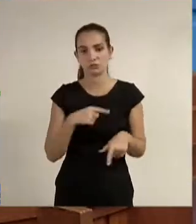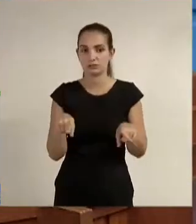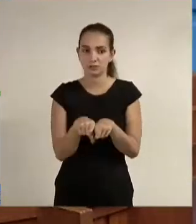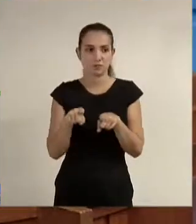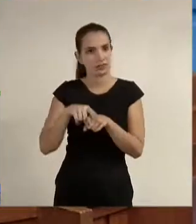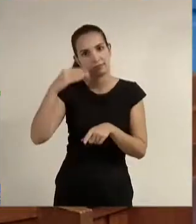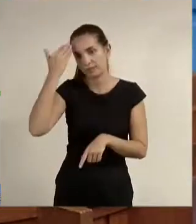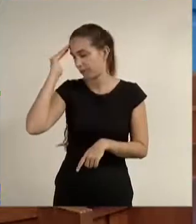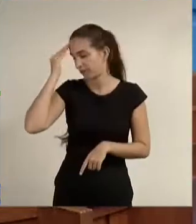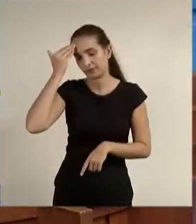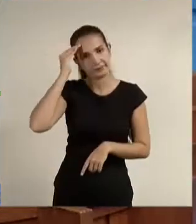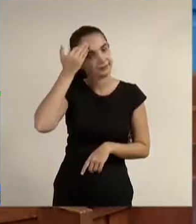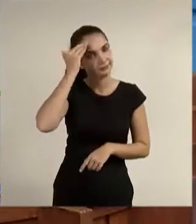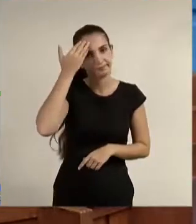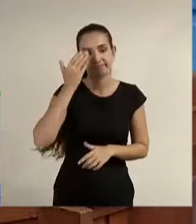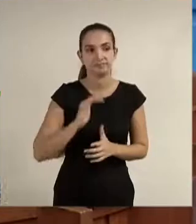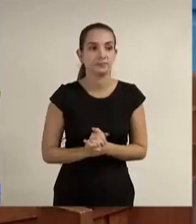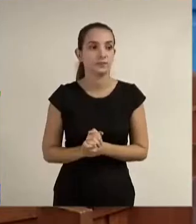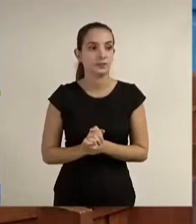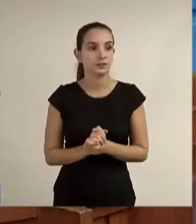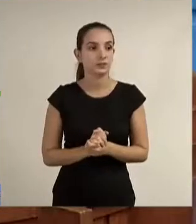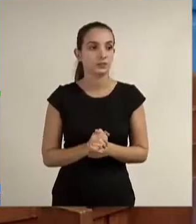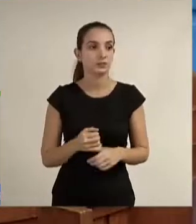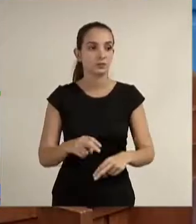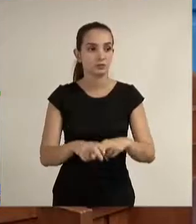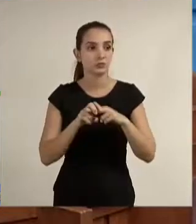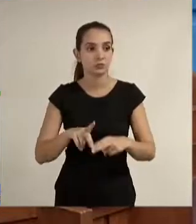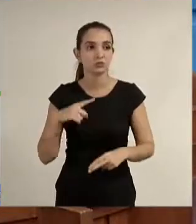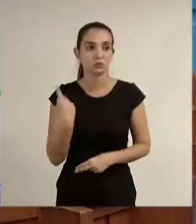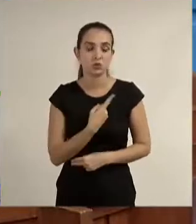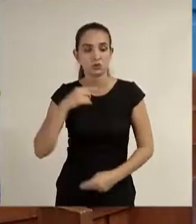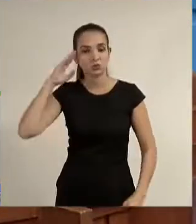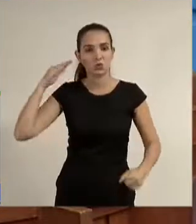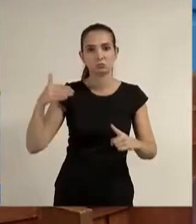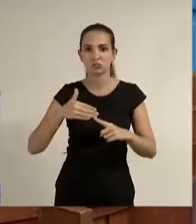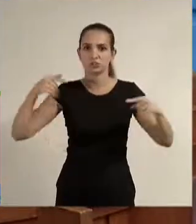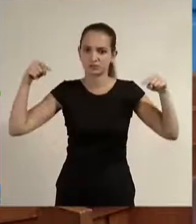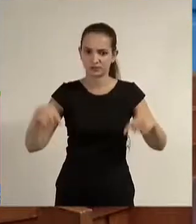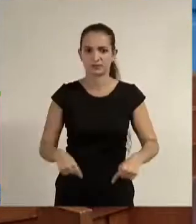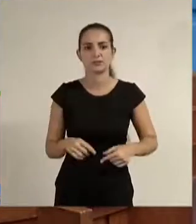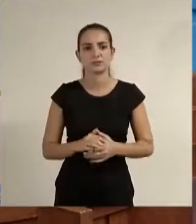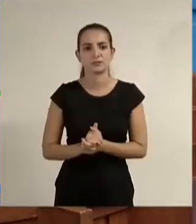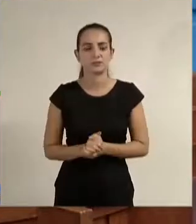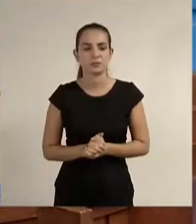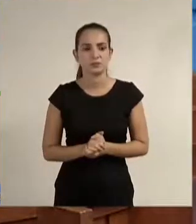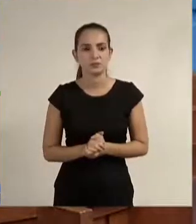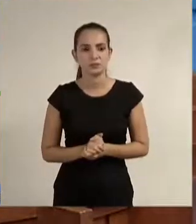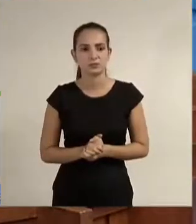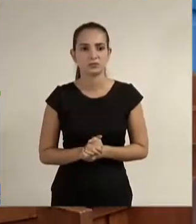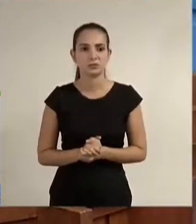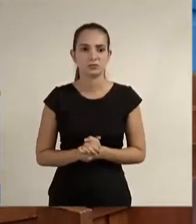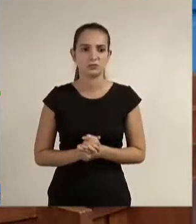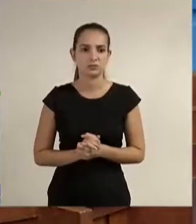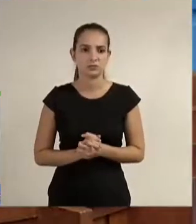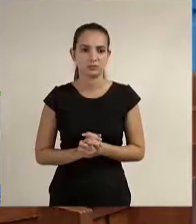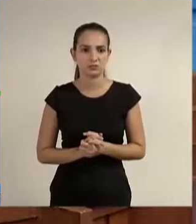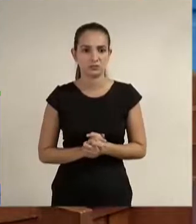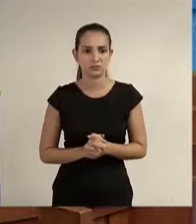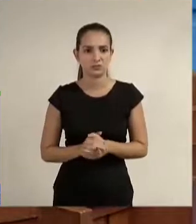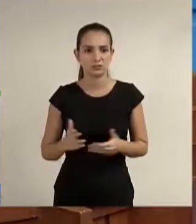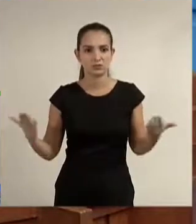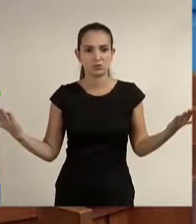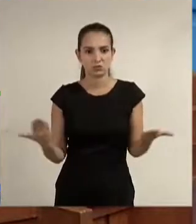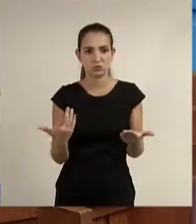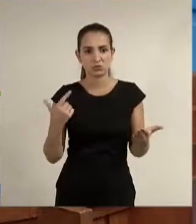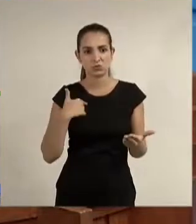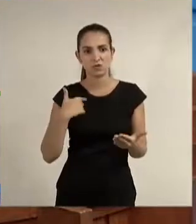nós entendemos, né? Então, acho que esse é o nosso papel aqui, e hoje eu resolvi